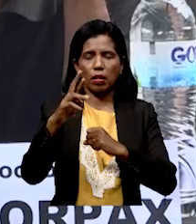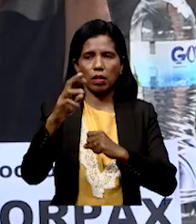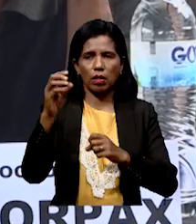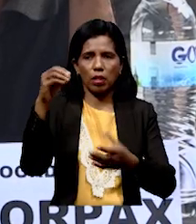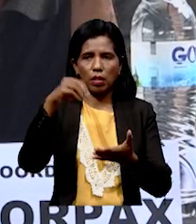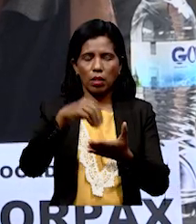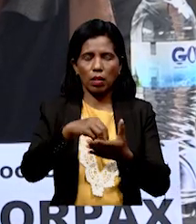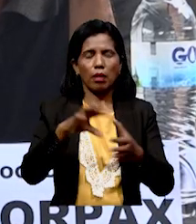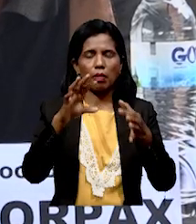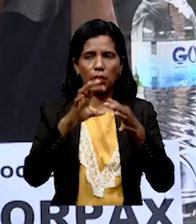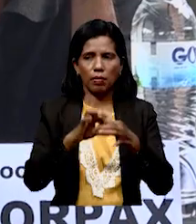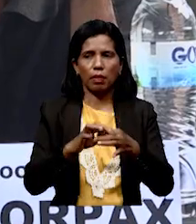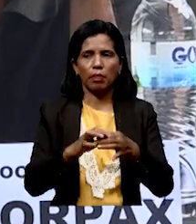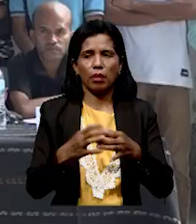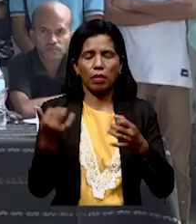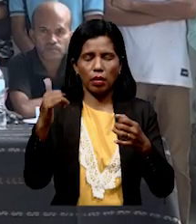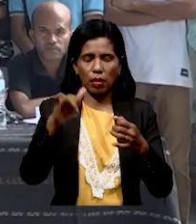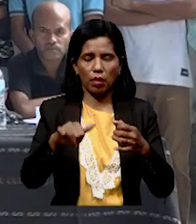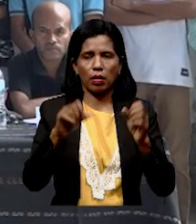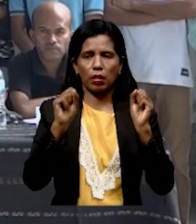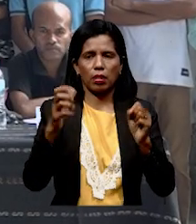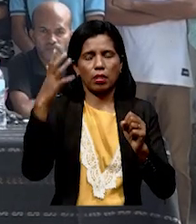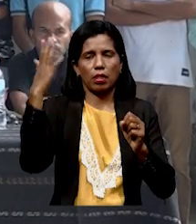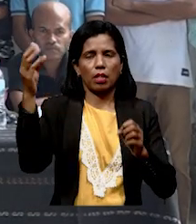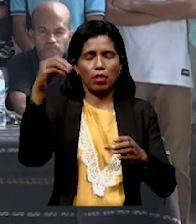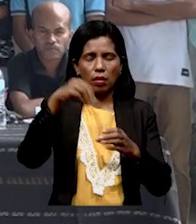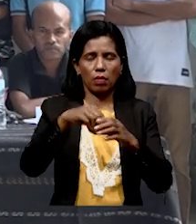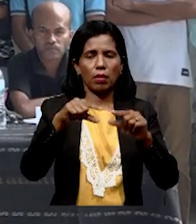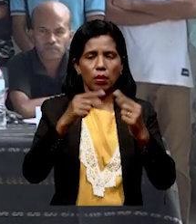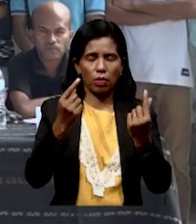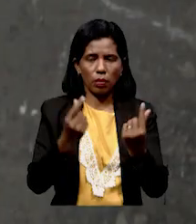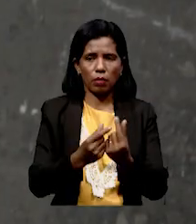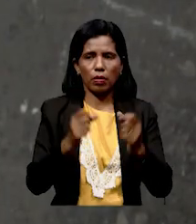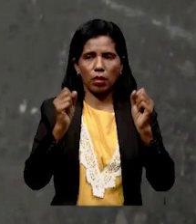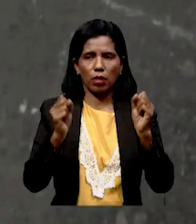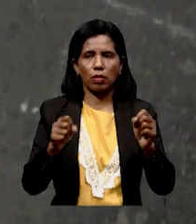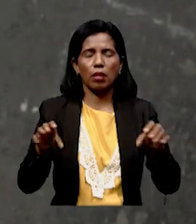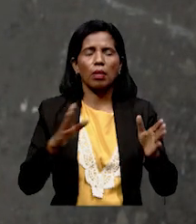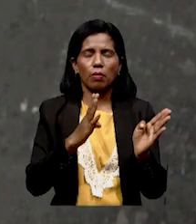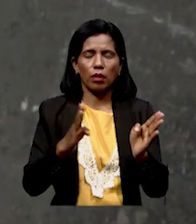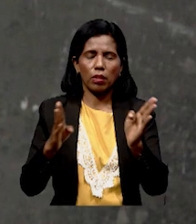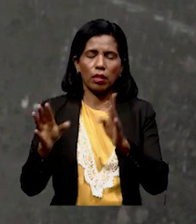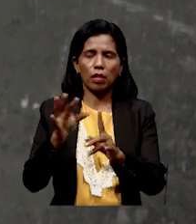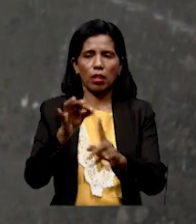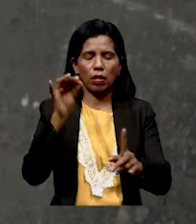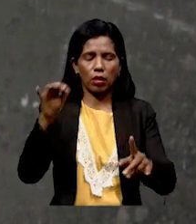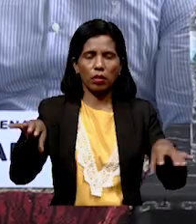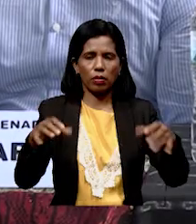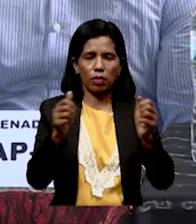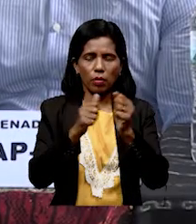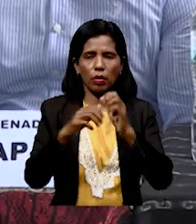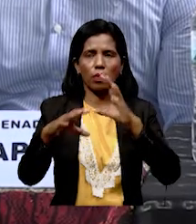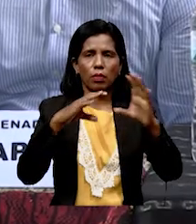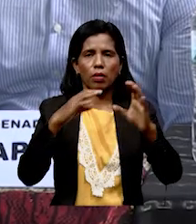membros do movimento, na mesma que menciona a letra, a do também grupo fiscais, para o processo de eleição, para a coordenação na comunicação